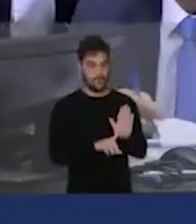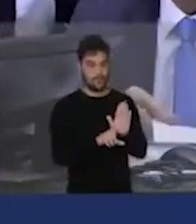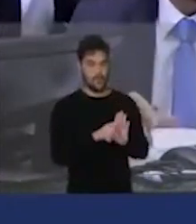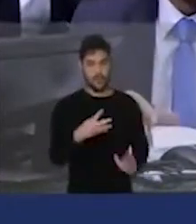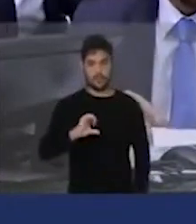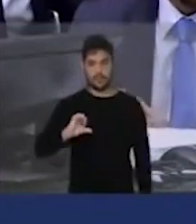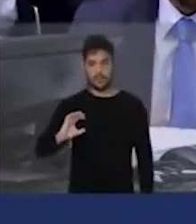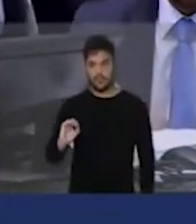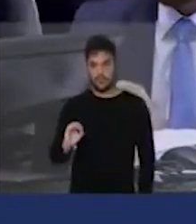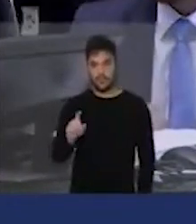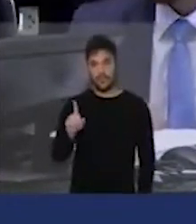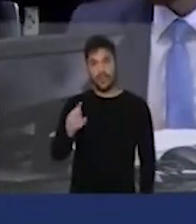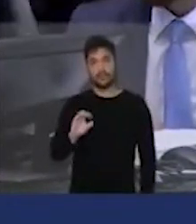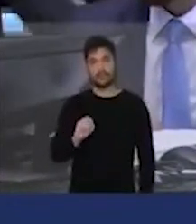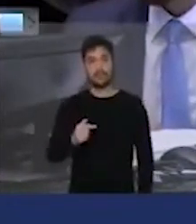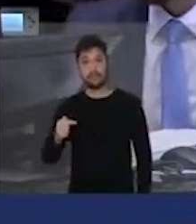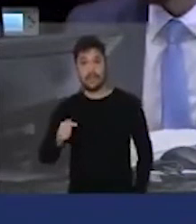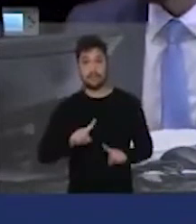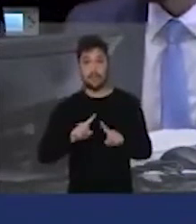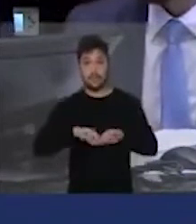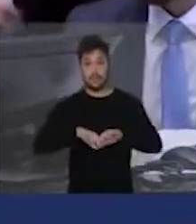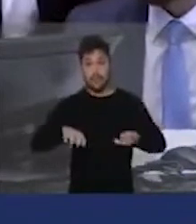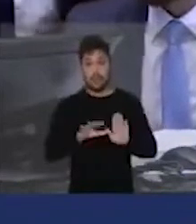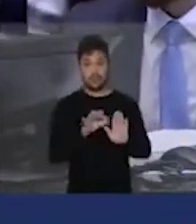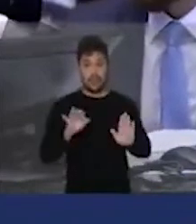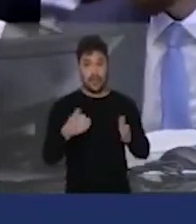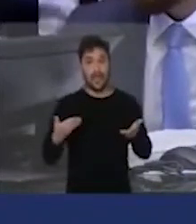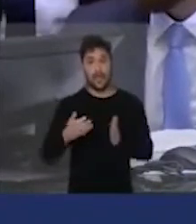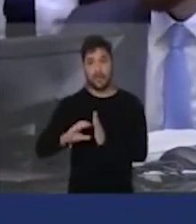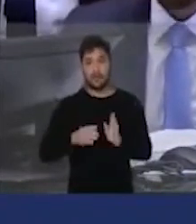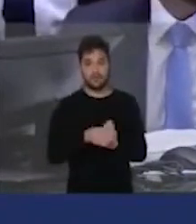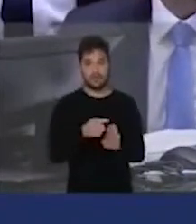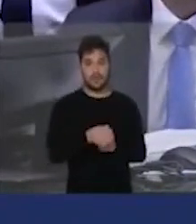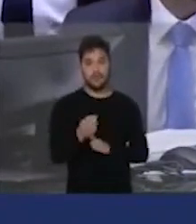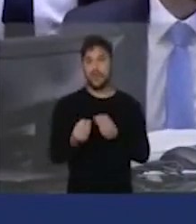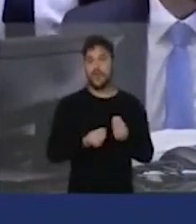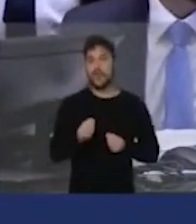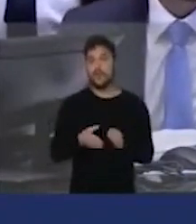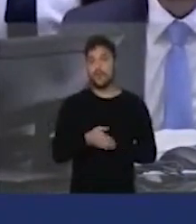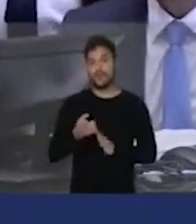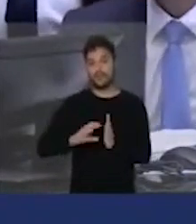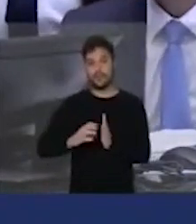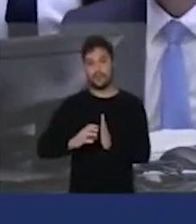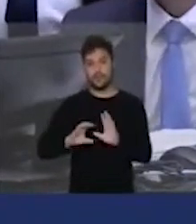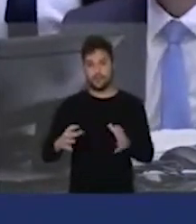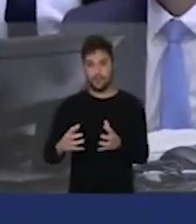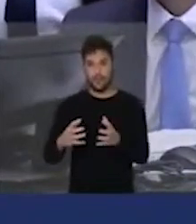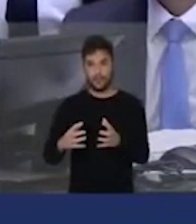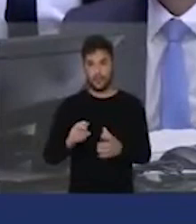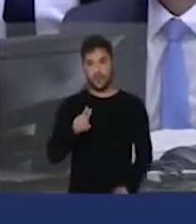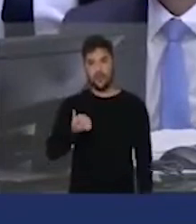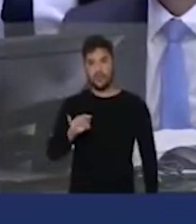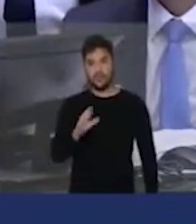bolsonaro 28 anos de centrão Eu sei como é que funciona faz aí eu quero o seguinte eu quero poder para mim para os meus filhos